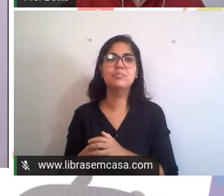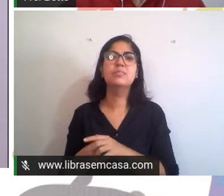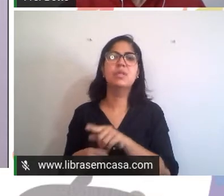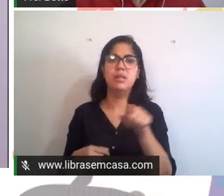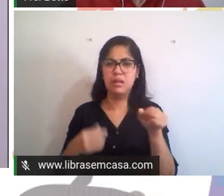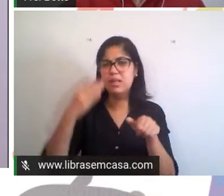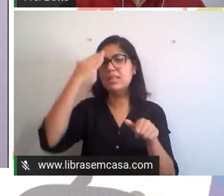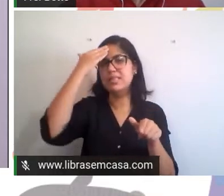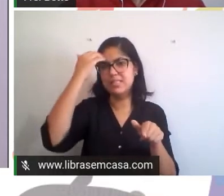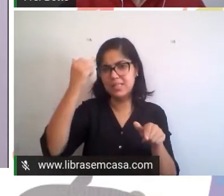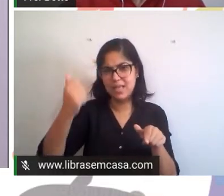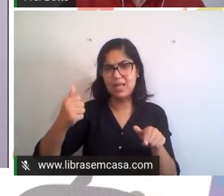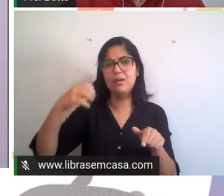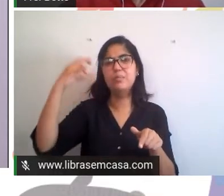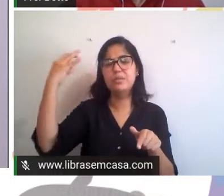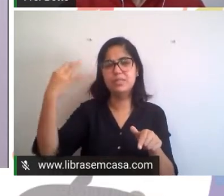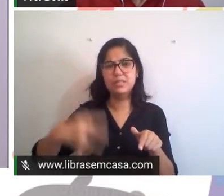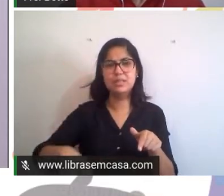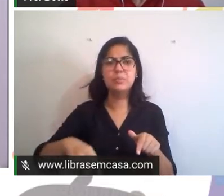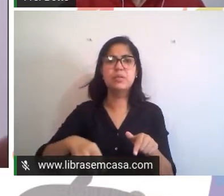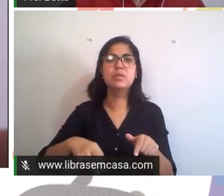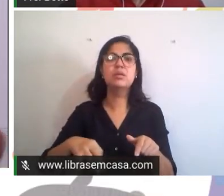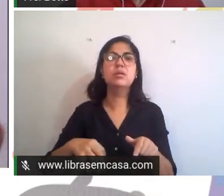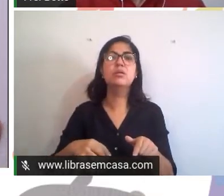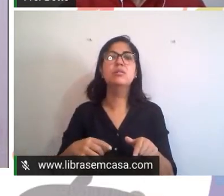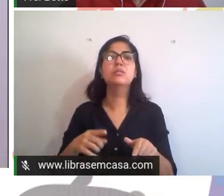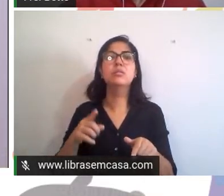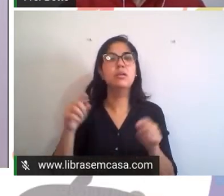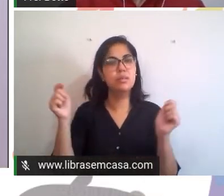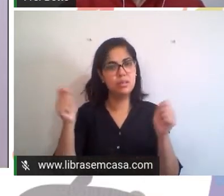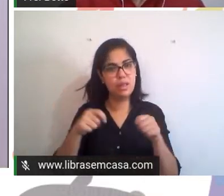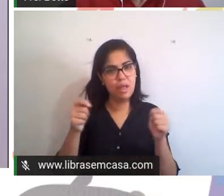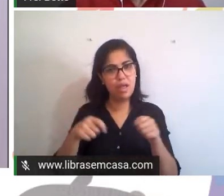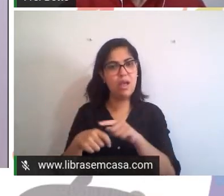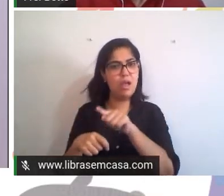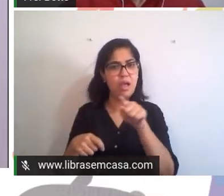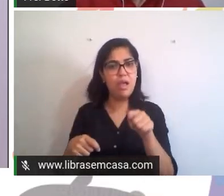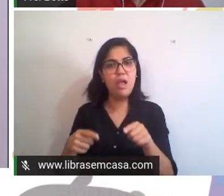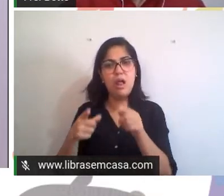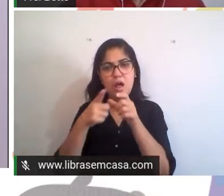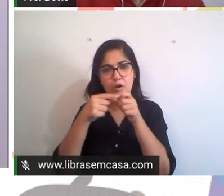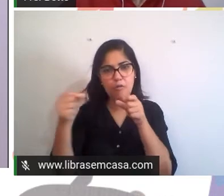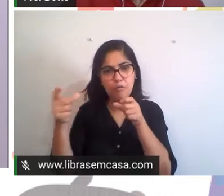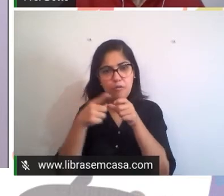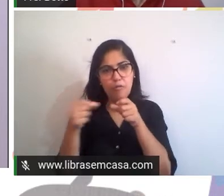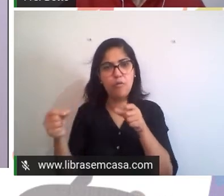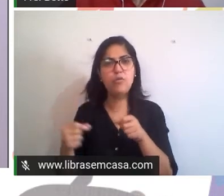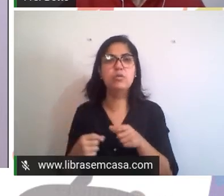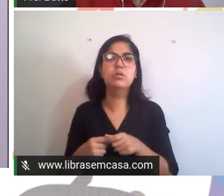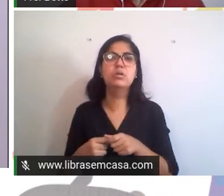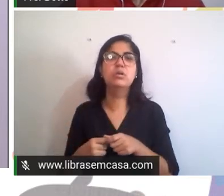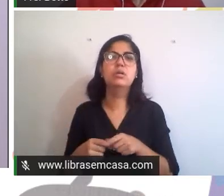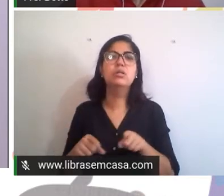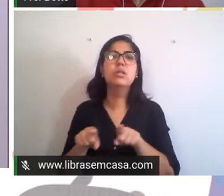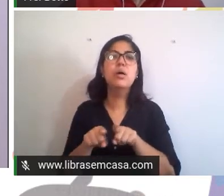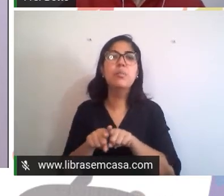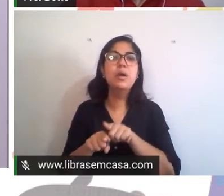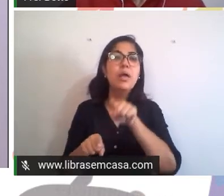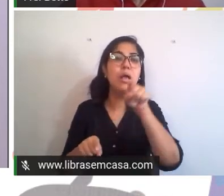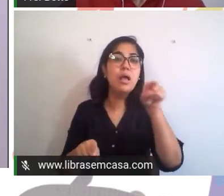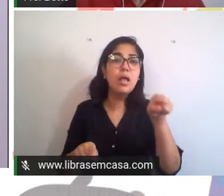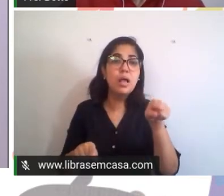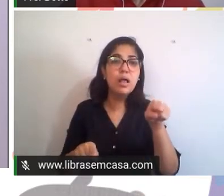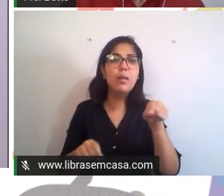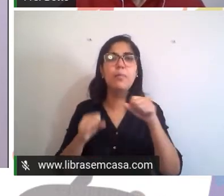exatamente para que serve tal folha, né? E de que modo ela pode atuar no